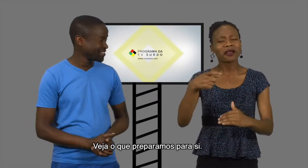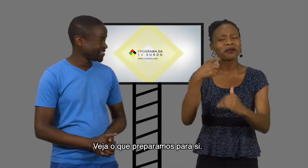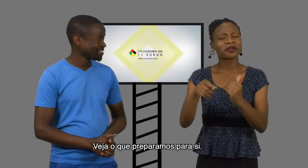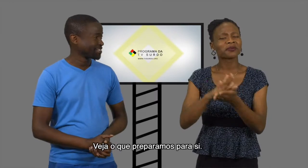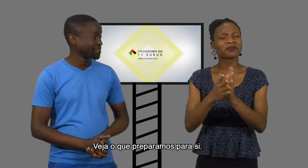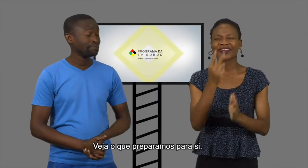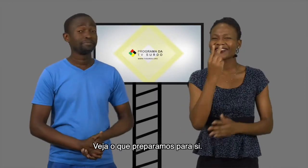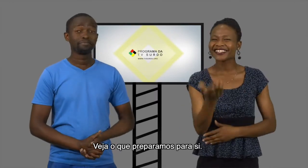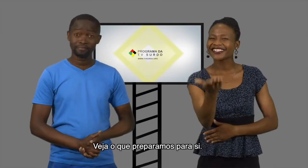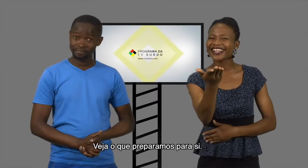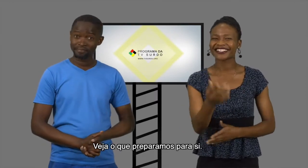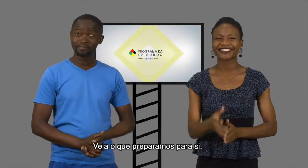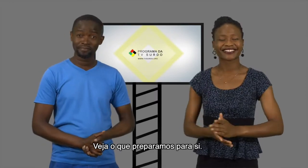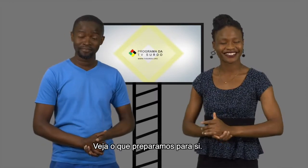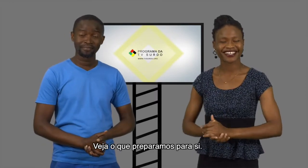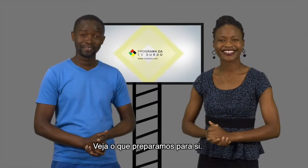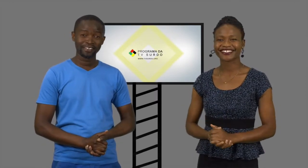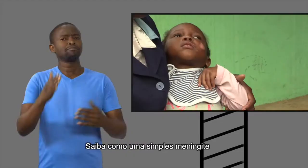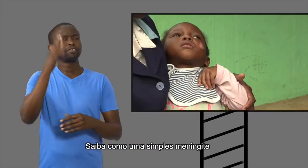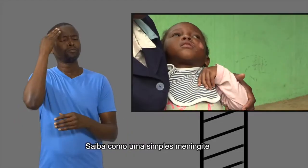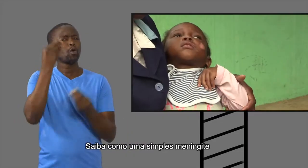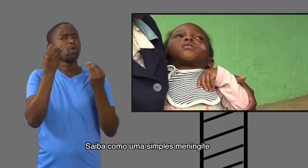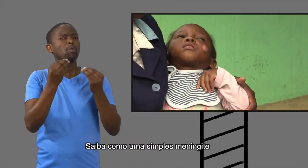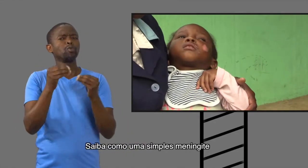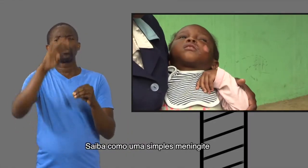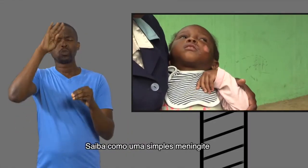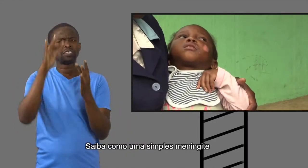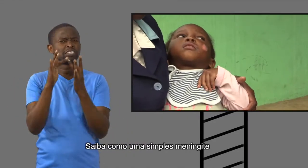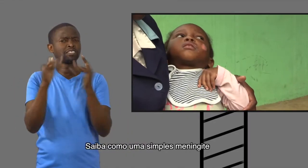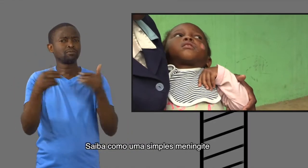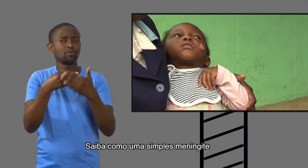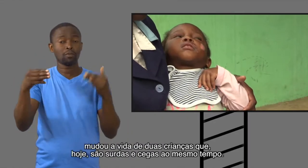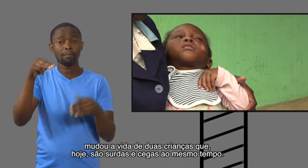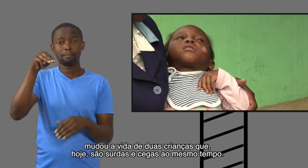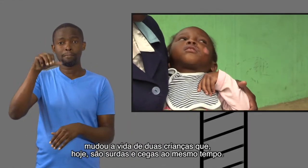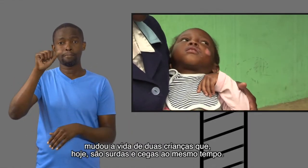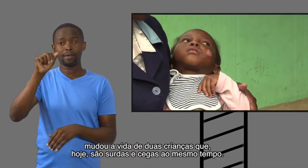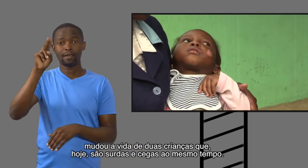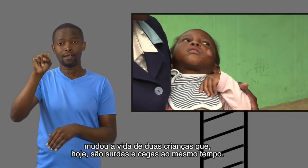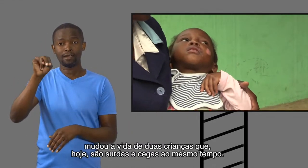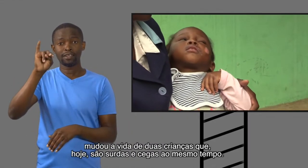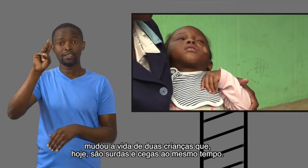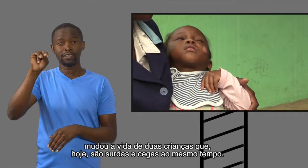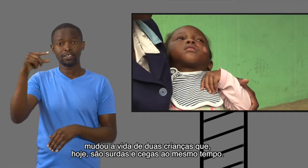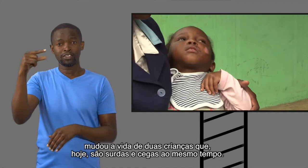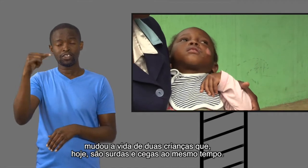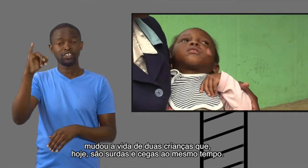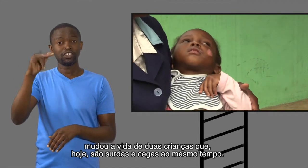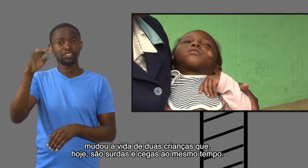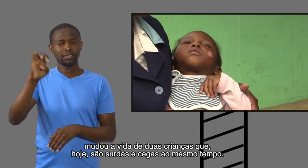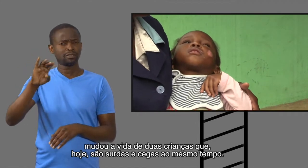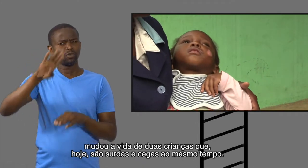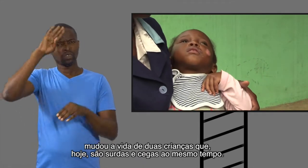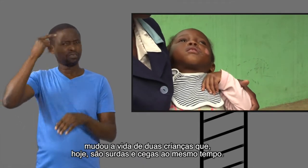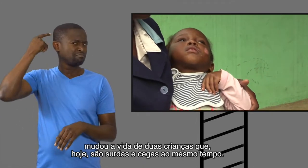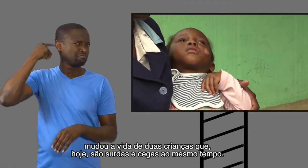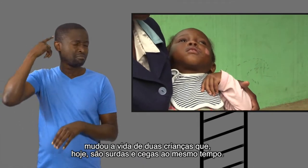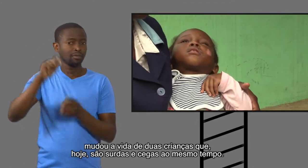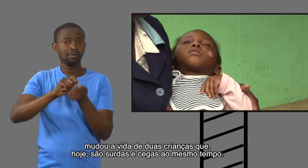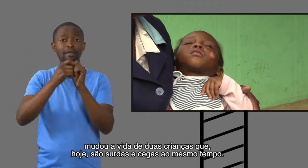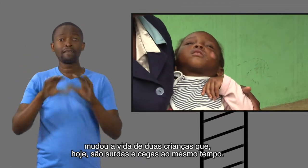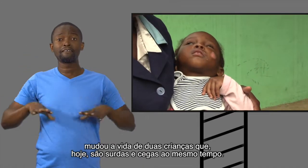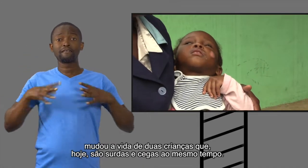semana. Veja o que preparamos para si. Saiba como uma simples meningite mudou a vida de duas crianças que hoje